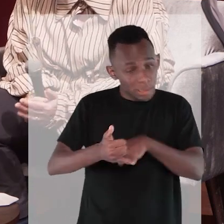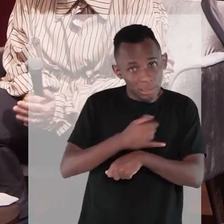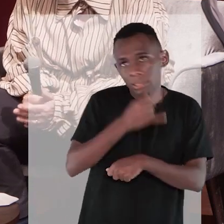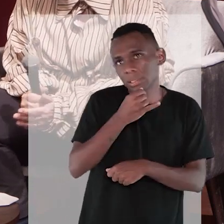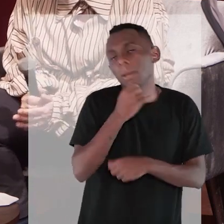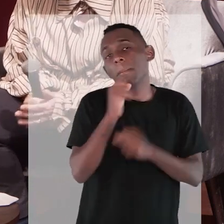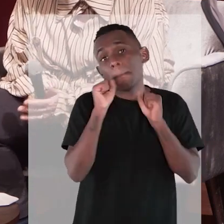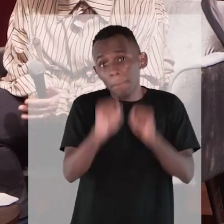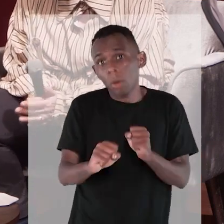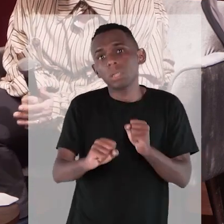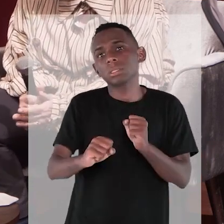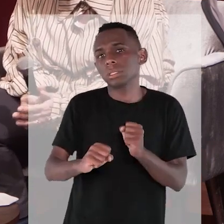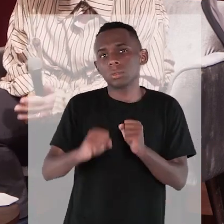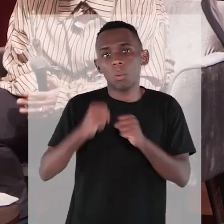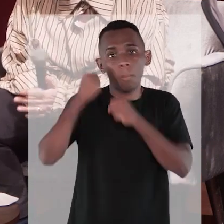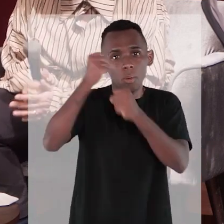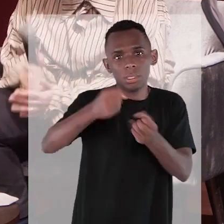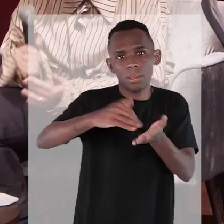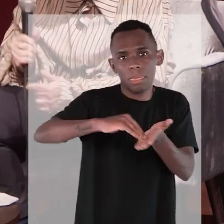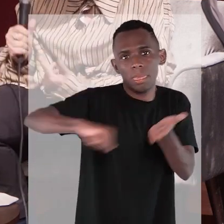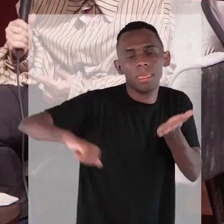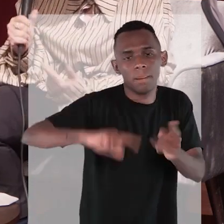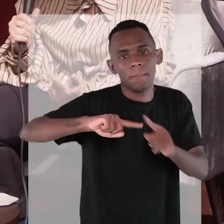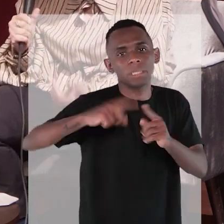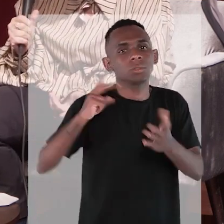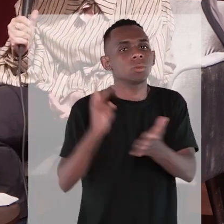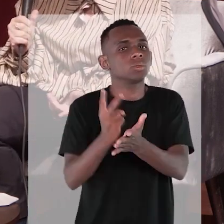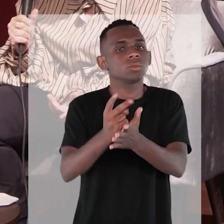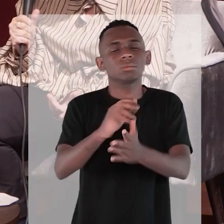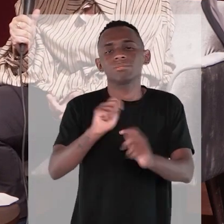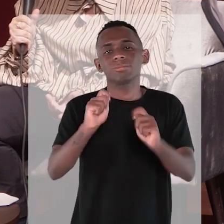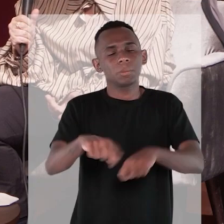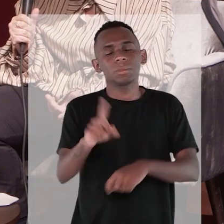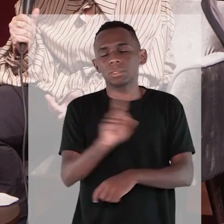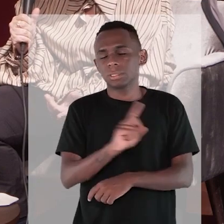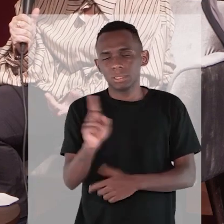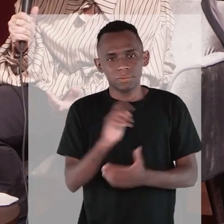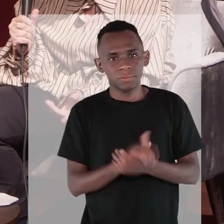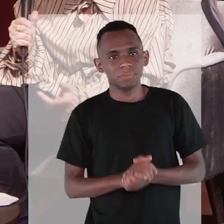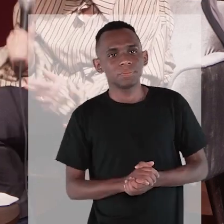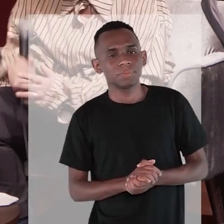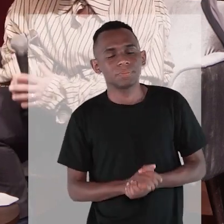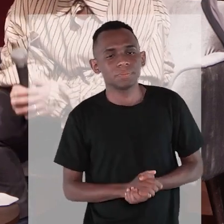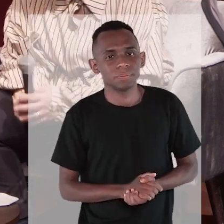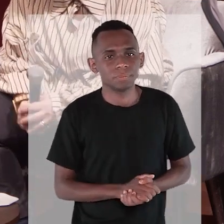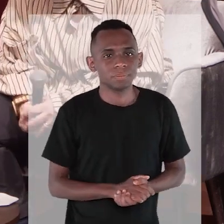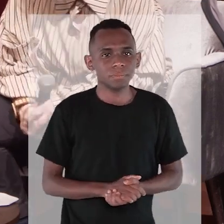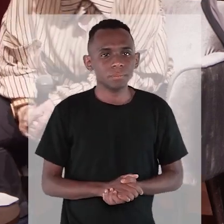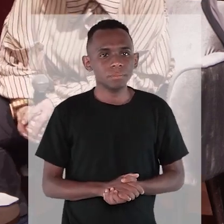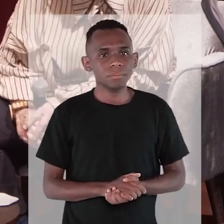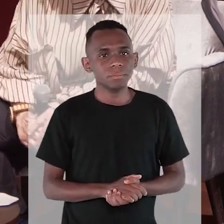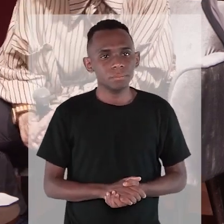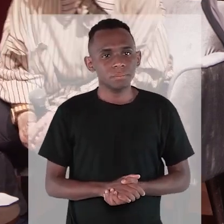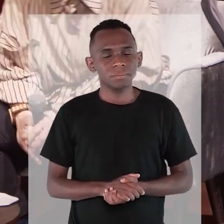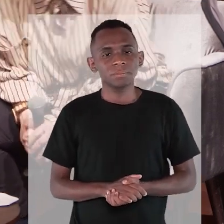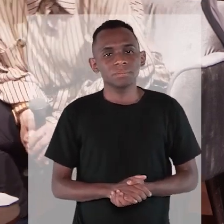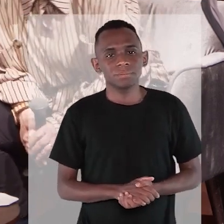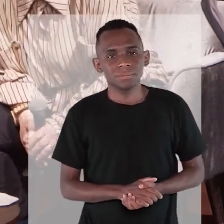um poder constituído, mas você não mantém um poder desse jeito. Como é que você mantém a conquista, exatamente, né, Maquiavel? Exatamente.